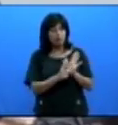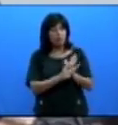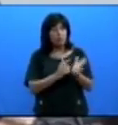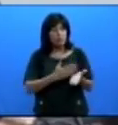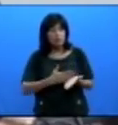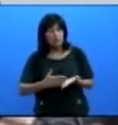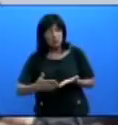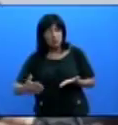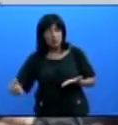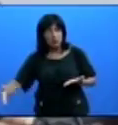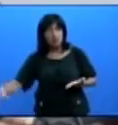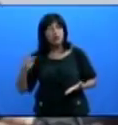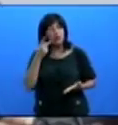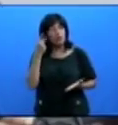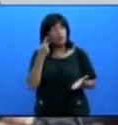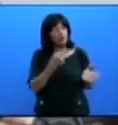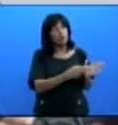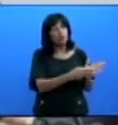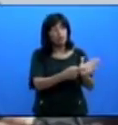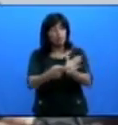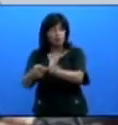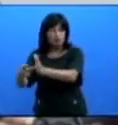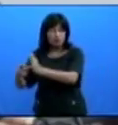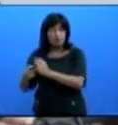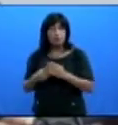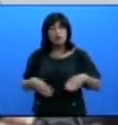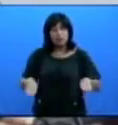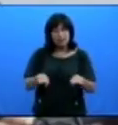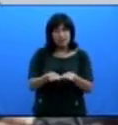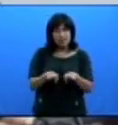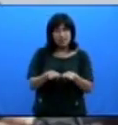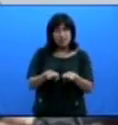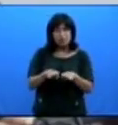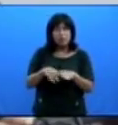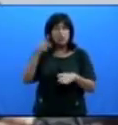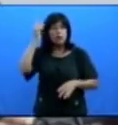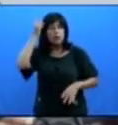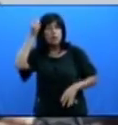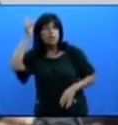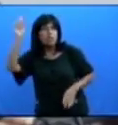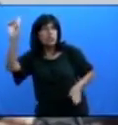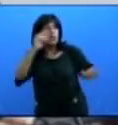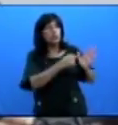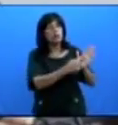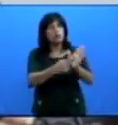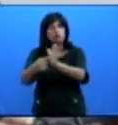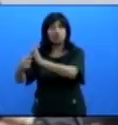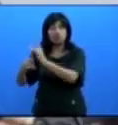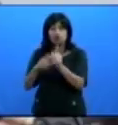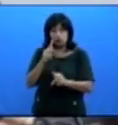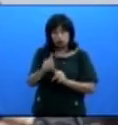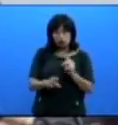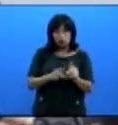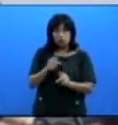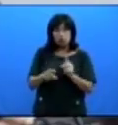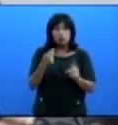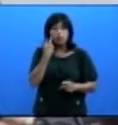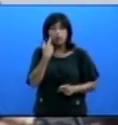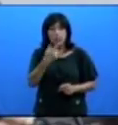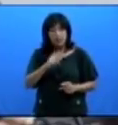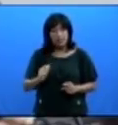e vereadoras, incluindo nessas emendas as sugestões apresentadas pela população por meio de